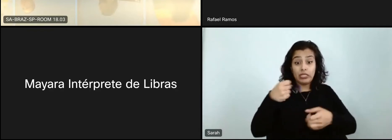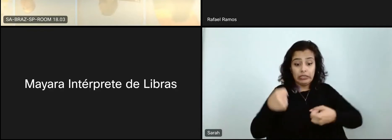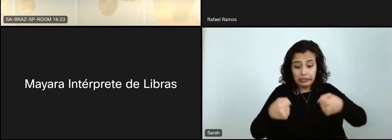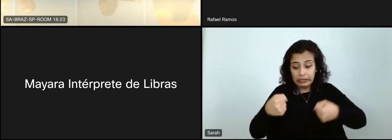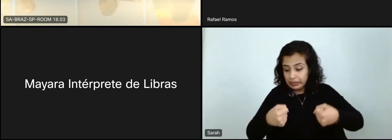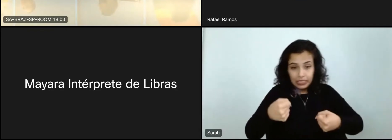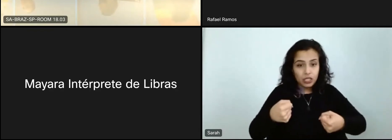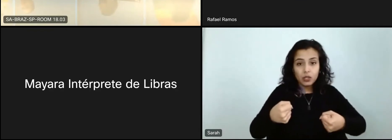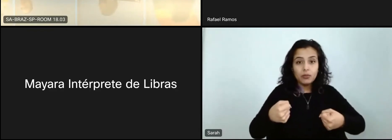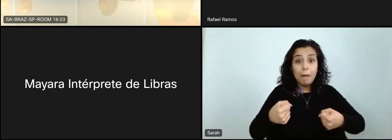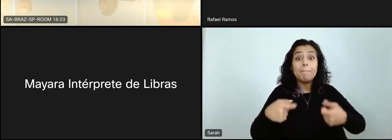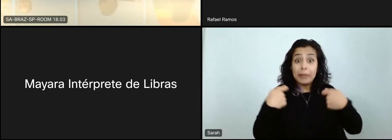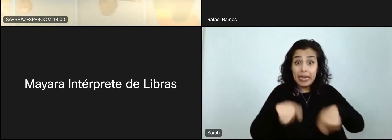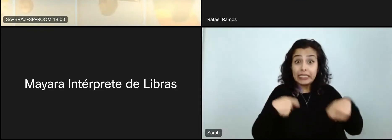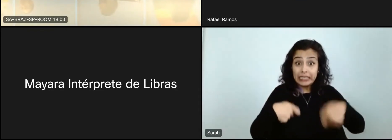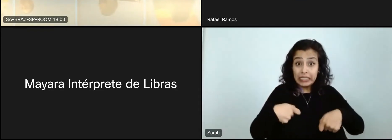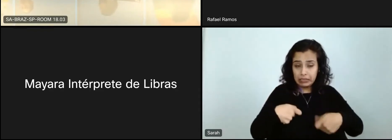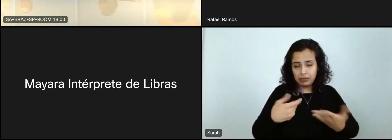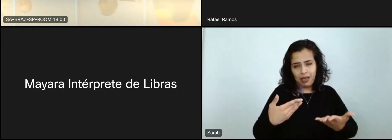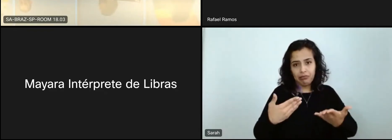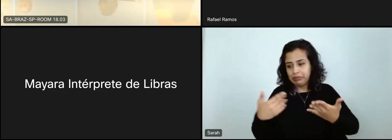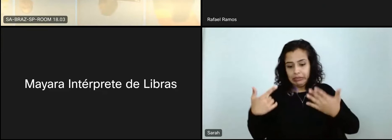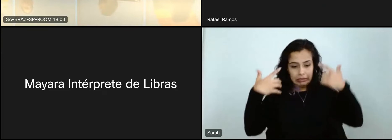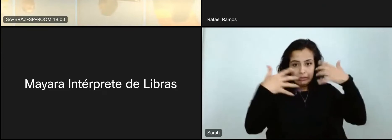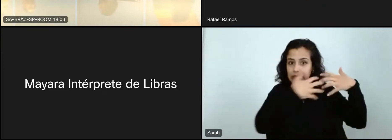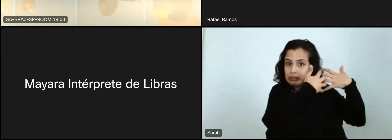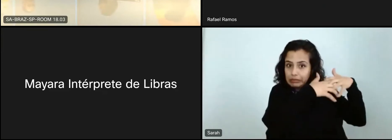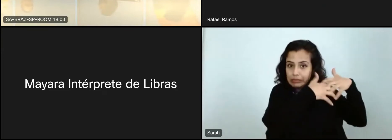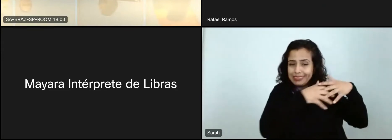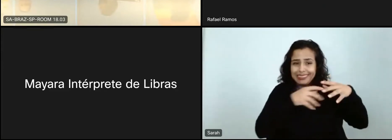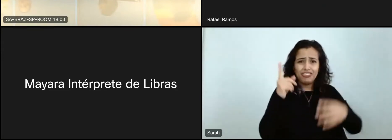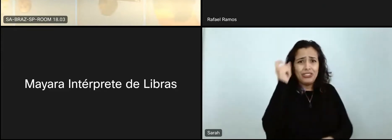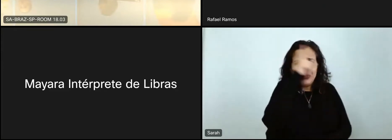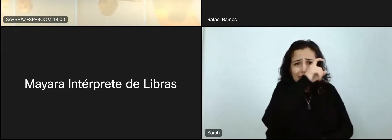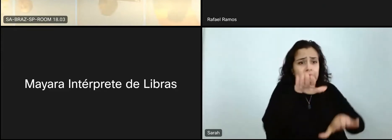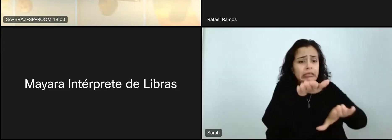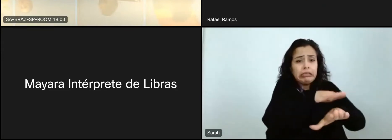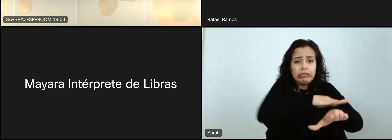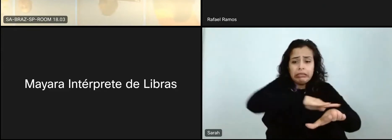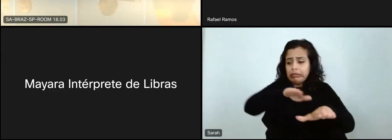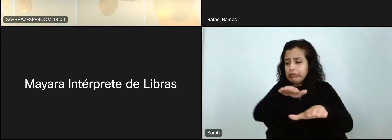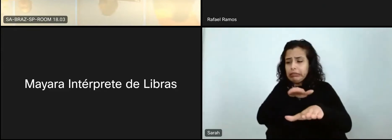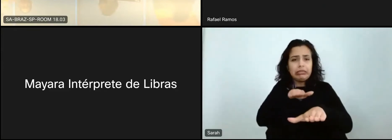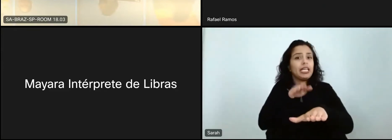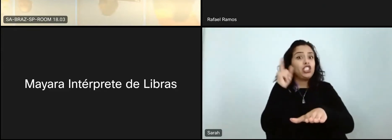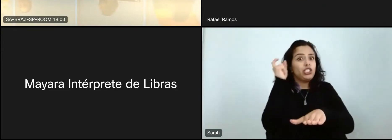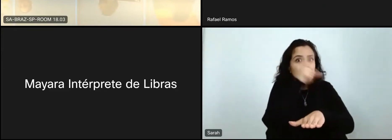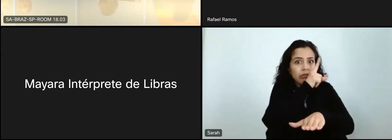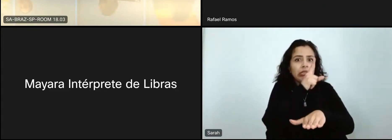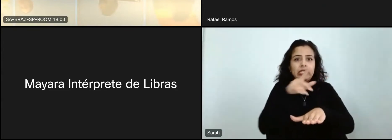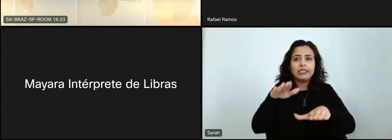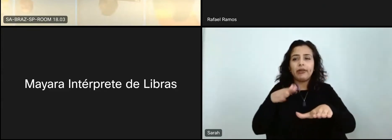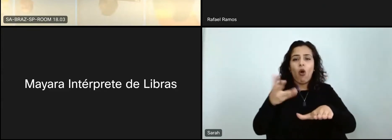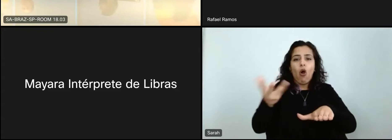precisam ser pensados, né? Você move o carro, você tem dificuldade para fazer uma baliza, você tem dificuldade para andar, para ganhar